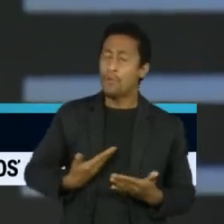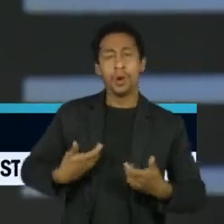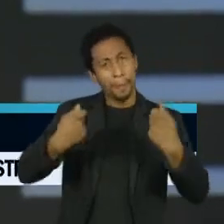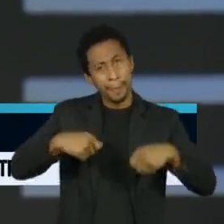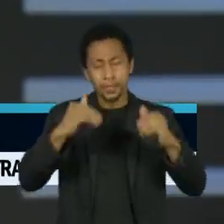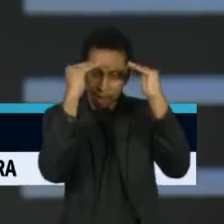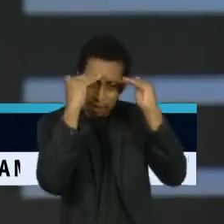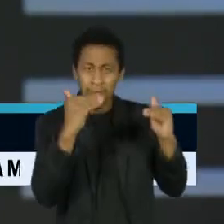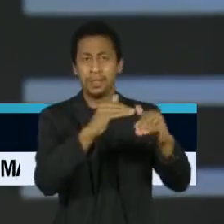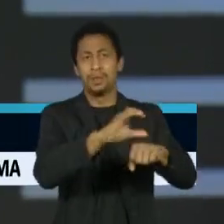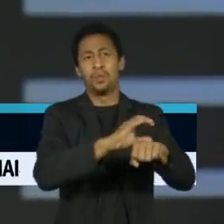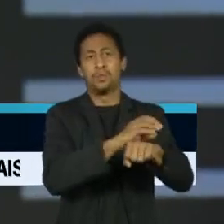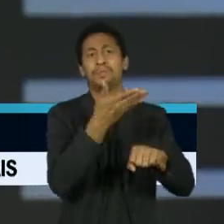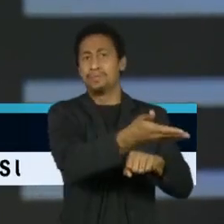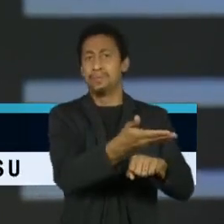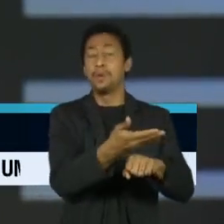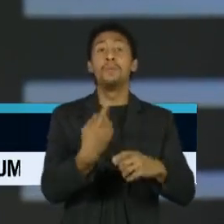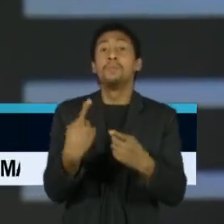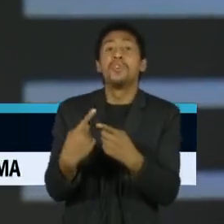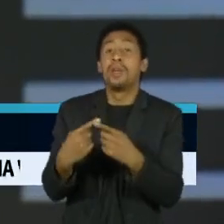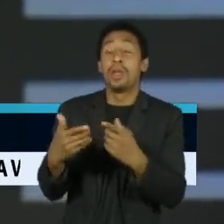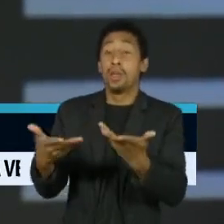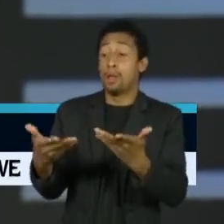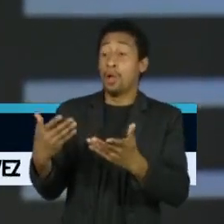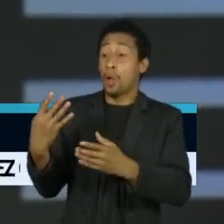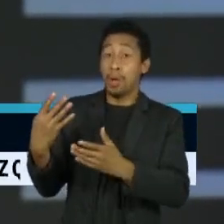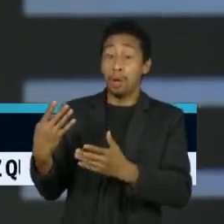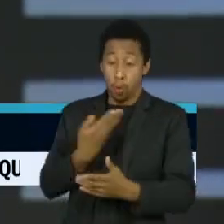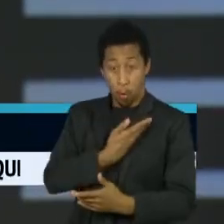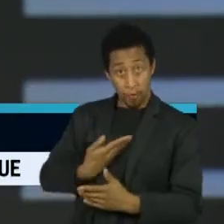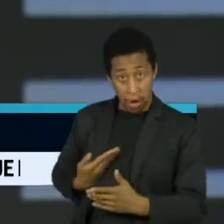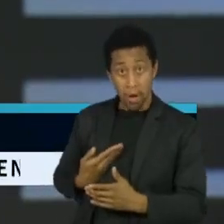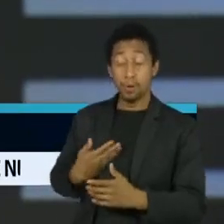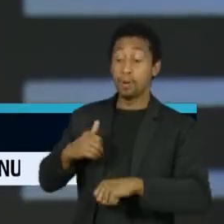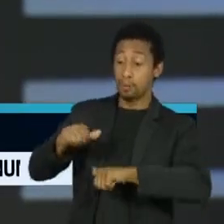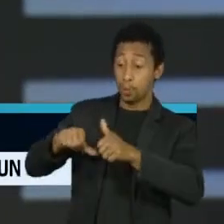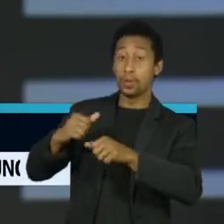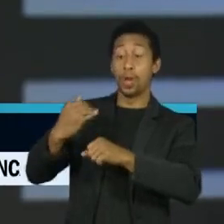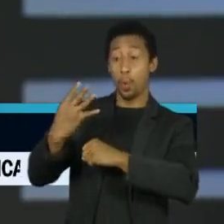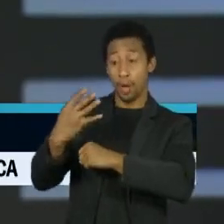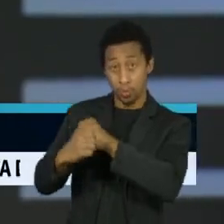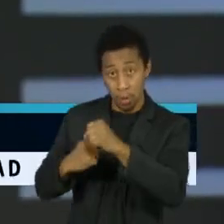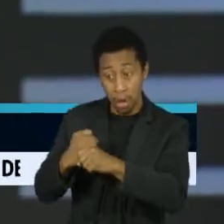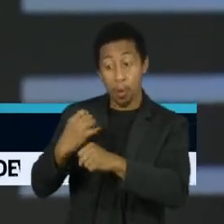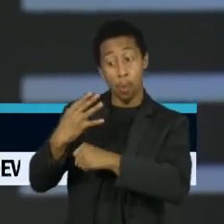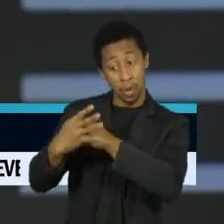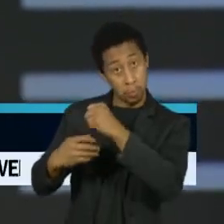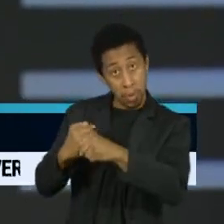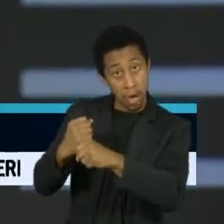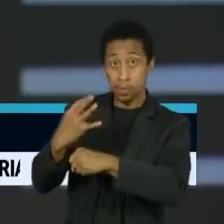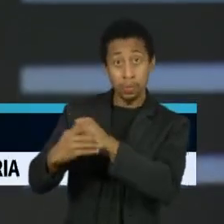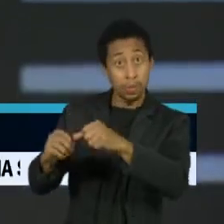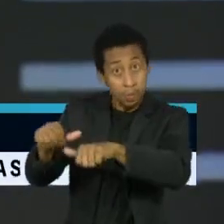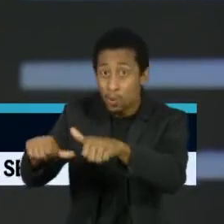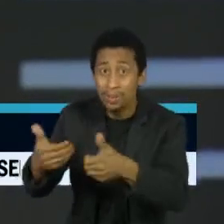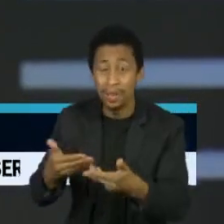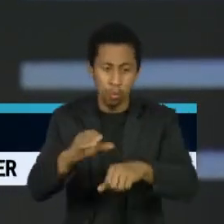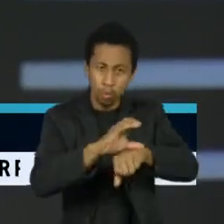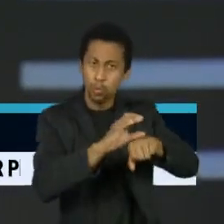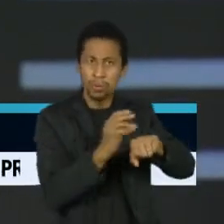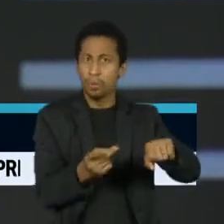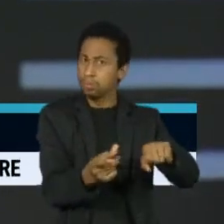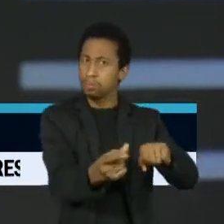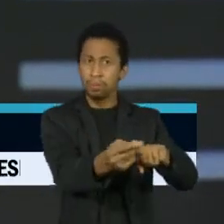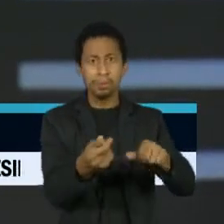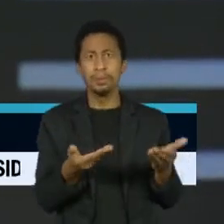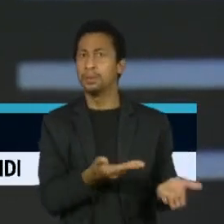4 anos. Então, primeiro, é um erro inicial. Segundo, essa aqui é fantástico, o Legislativo está